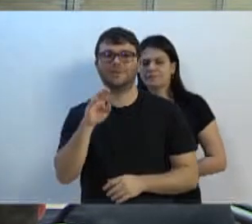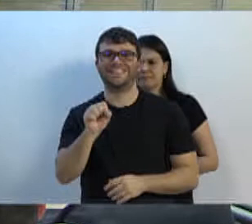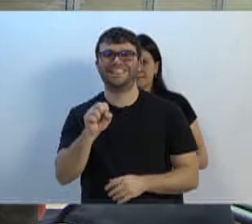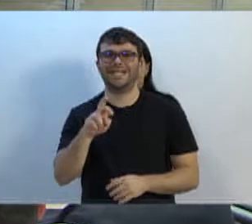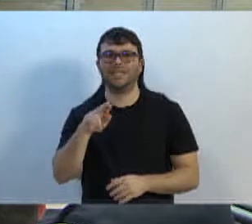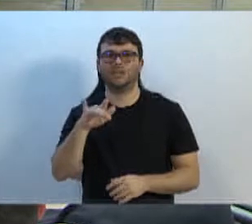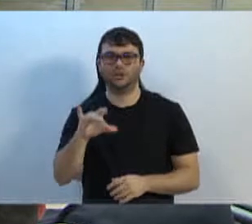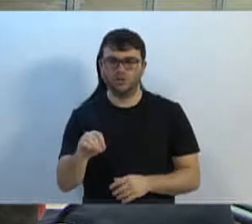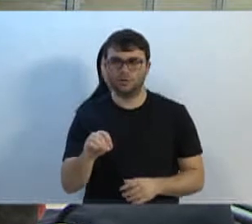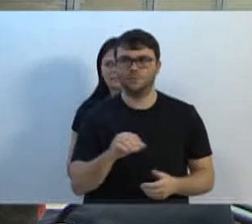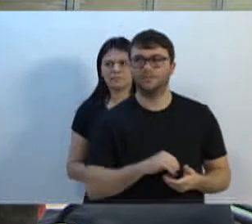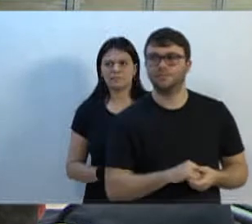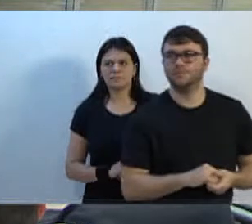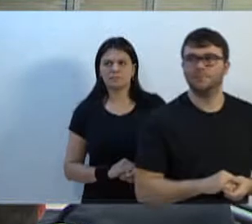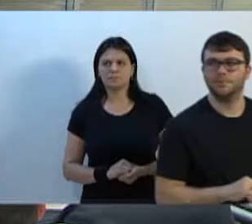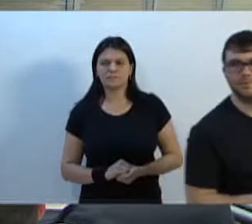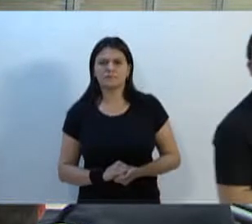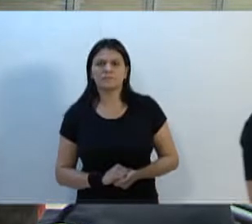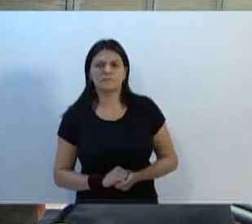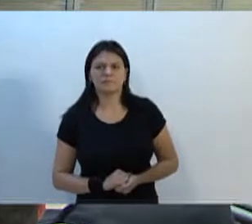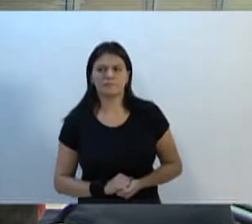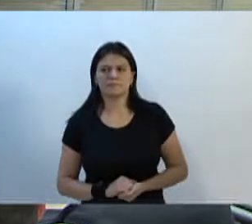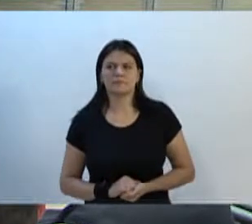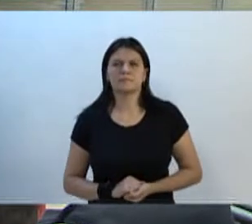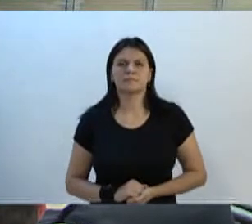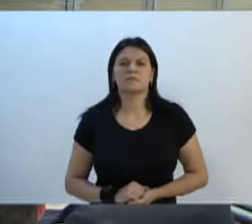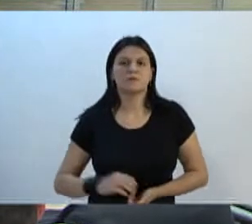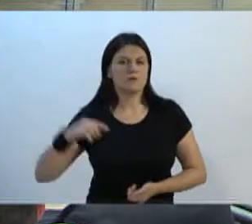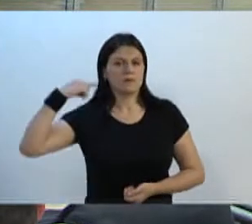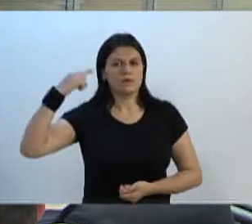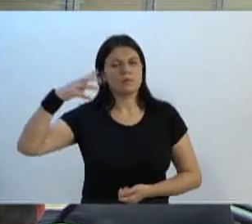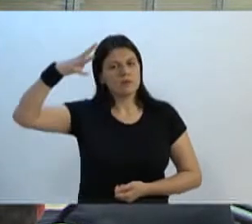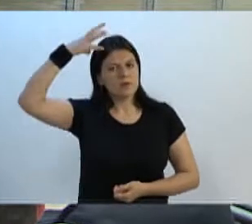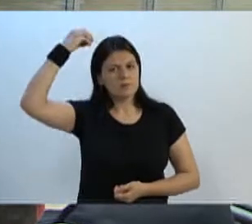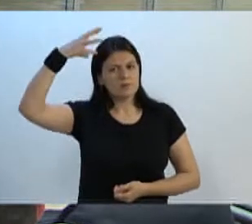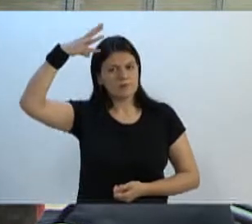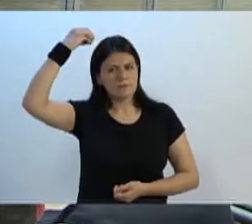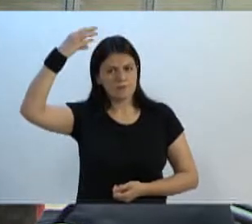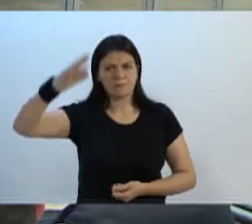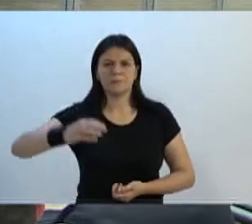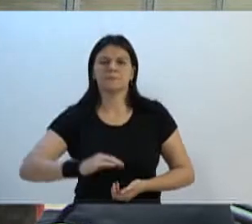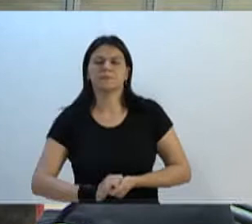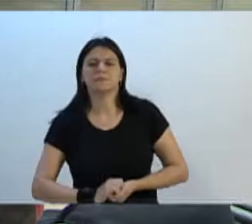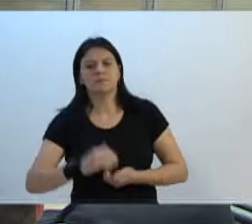Jadson Fernandes representa do deputado Ivana obrigado pela presença